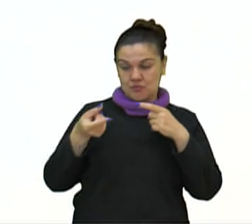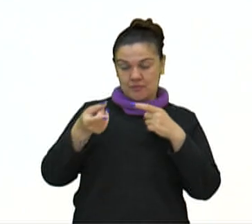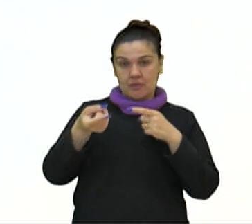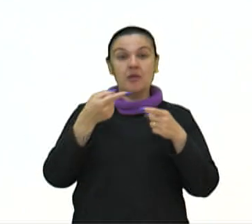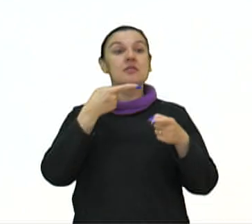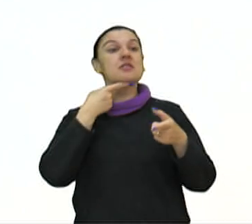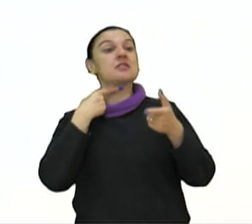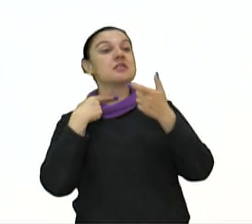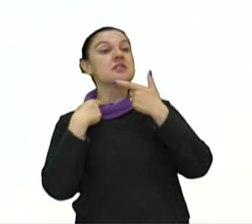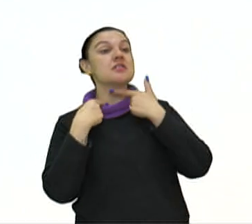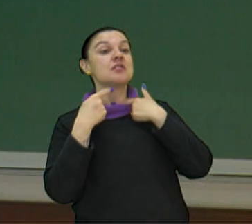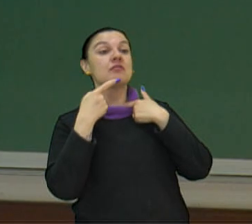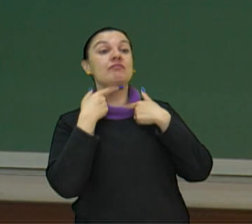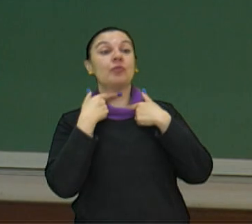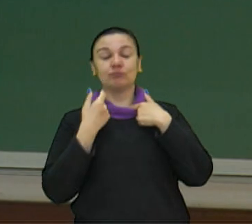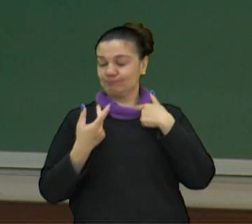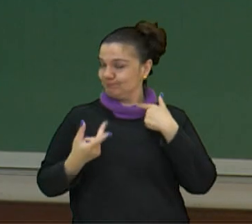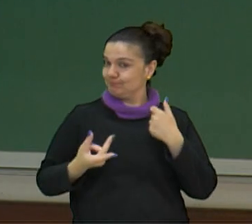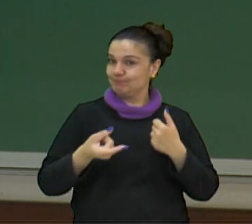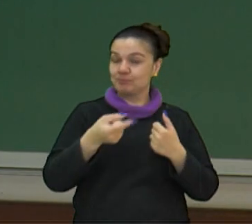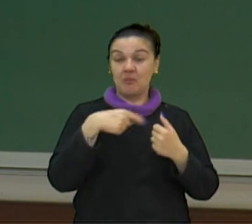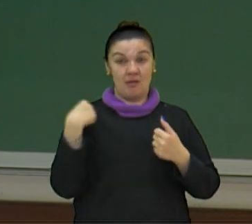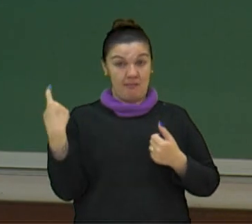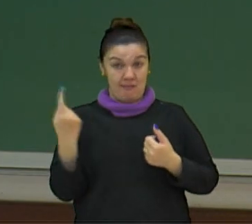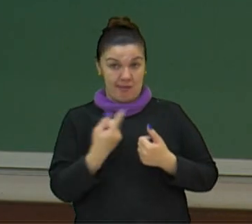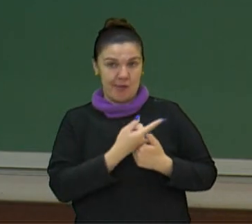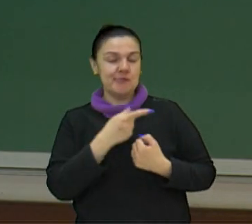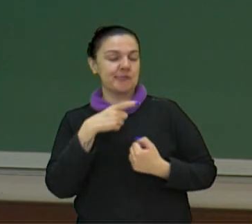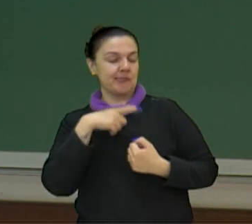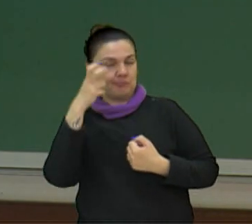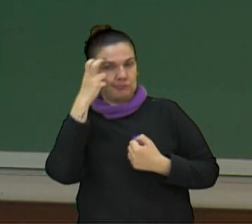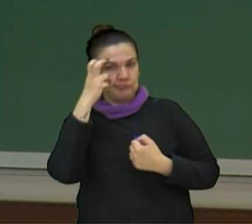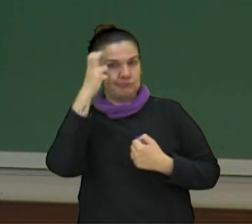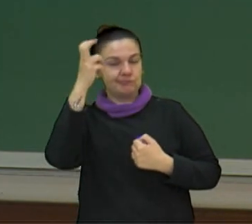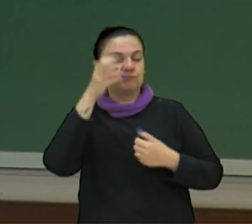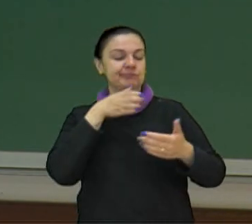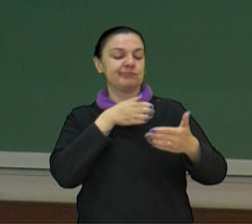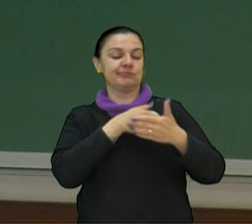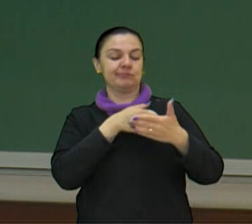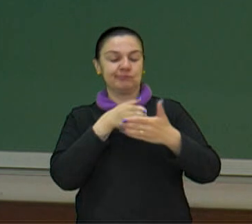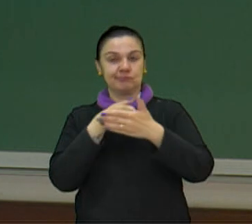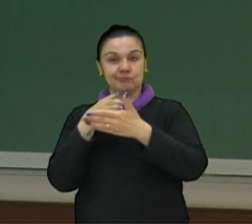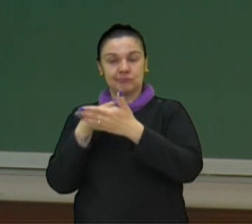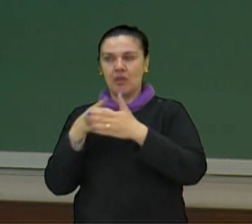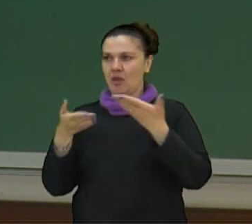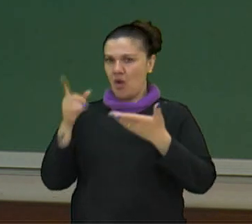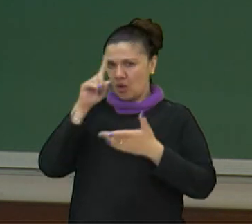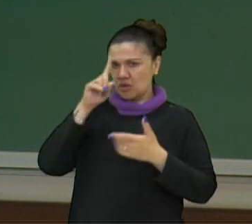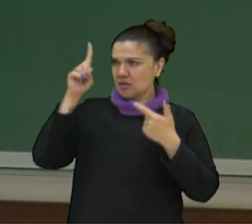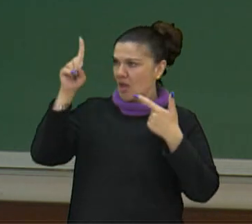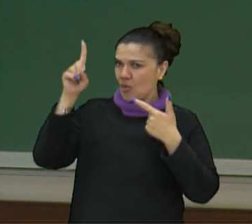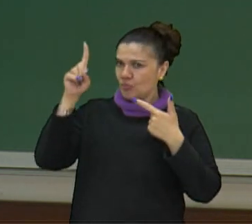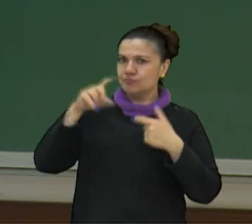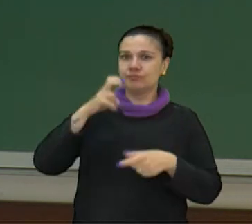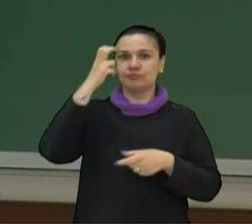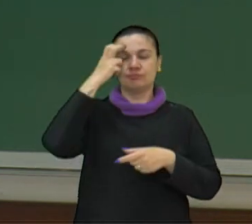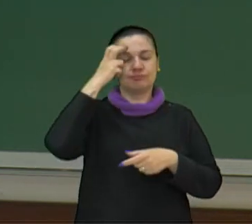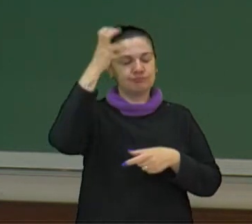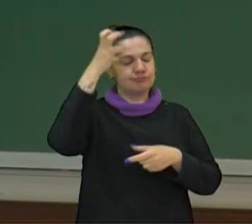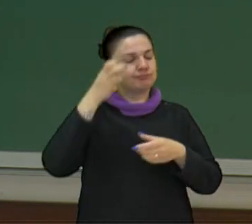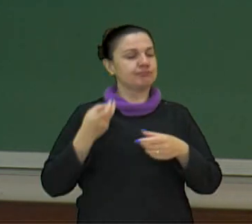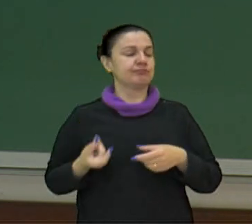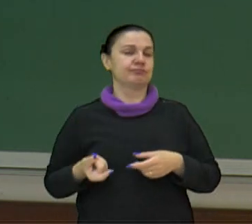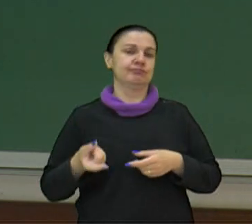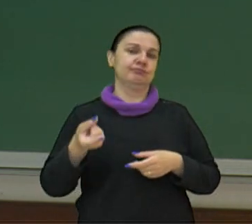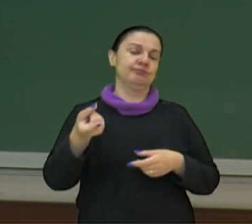a vontade infinita. Nós temos um intelecto limitado, né? Agora, Deus tem um intelecto